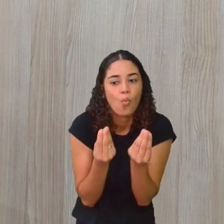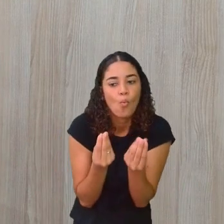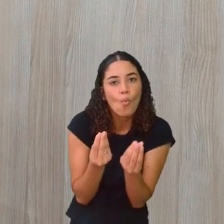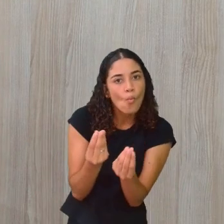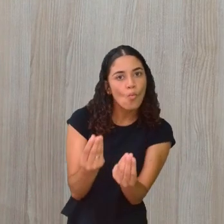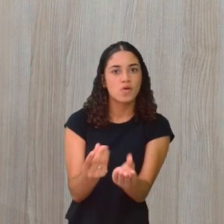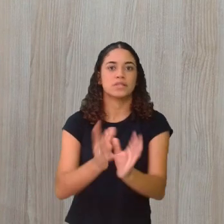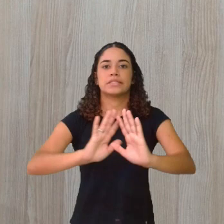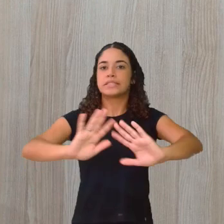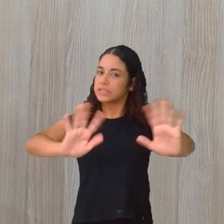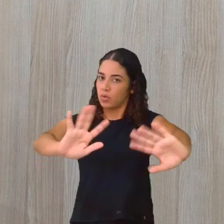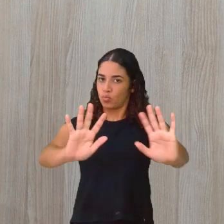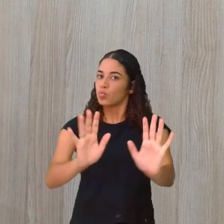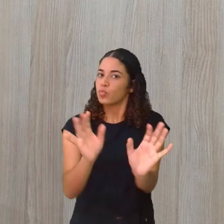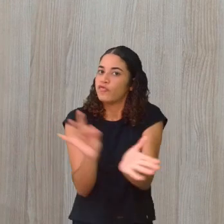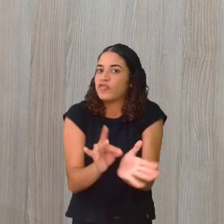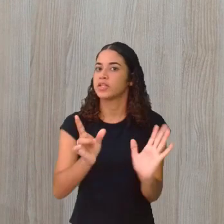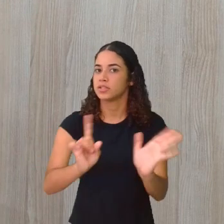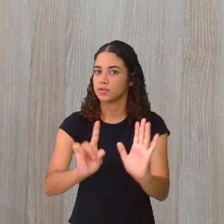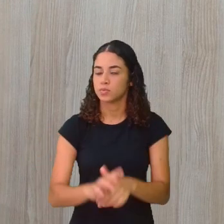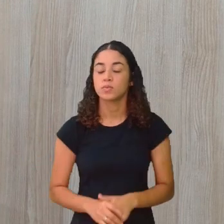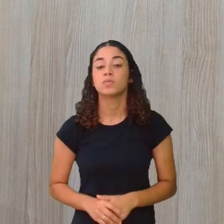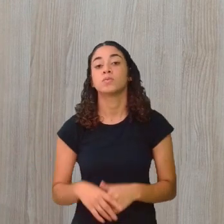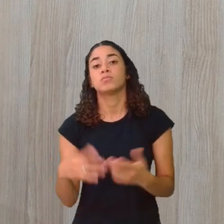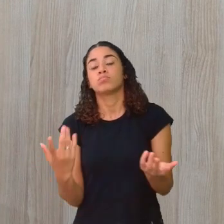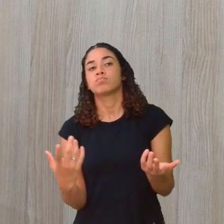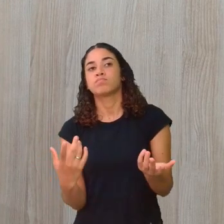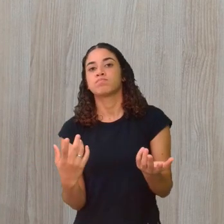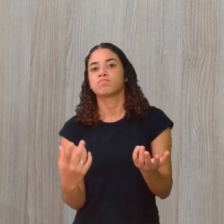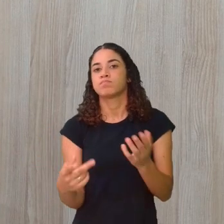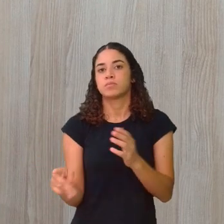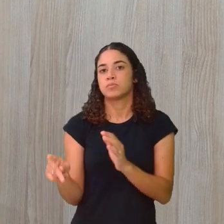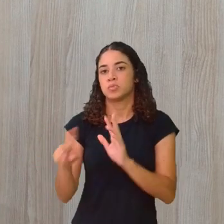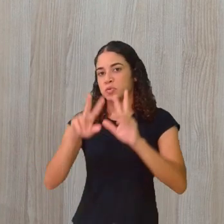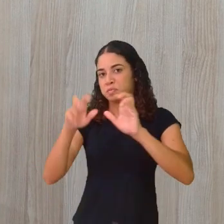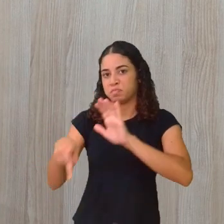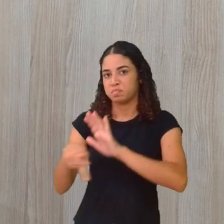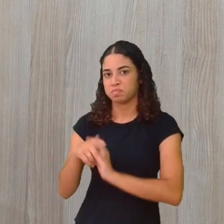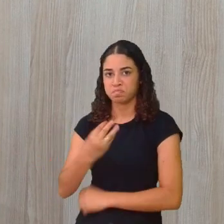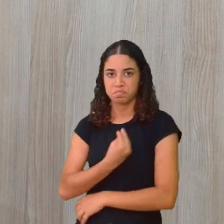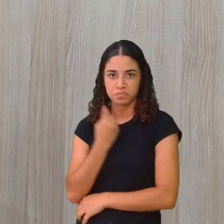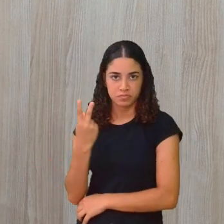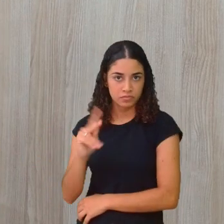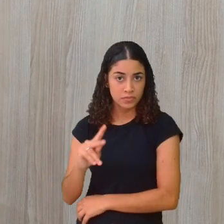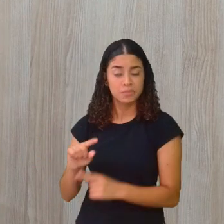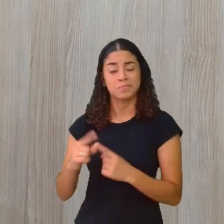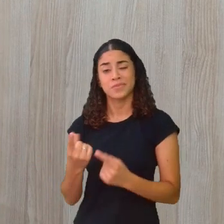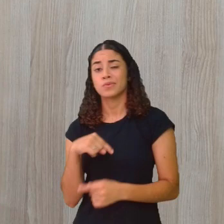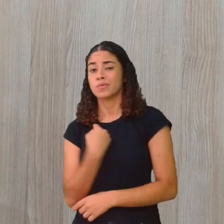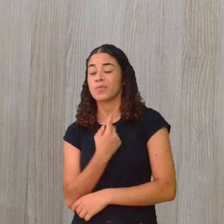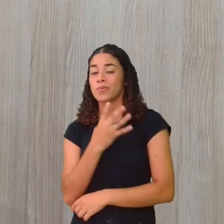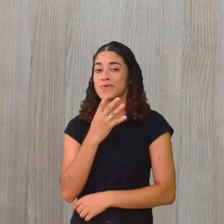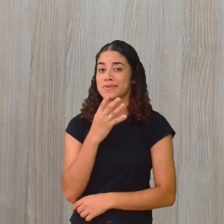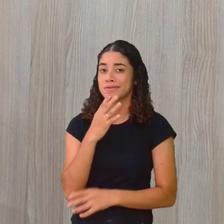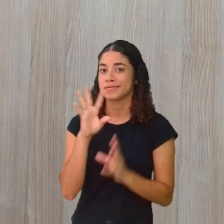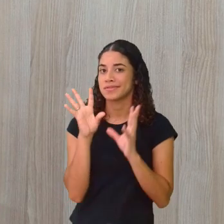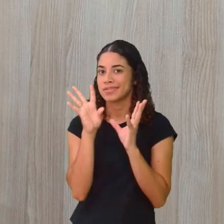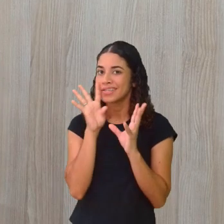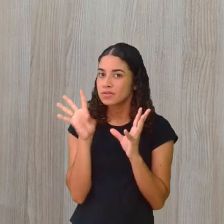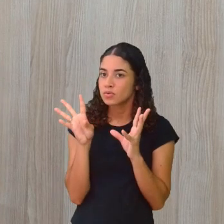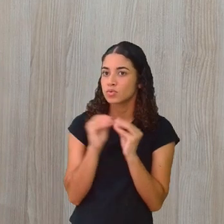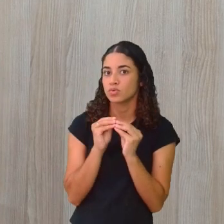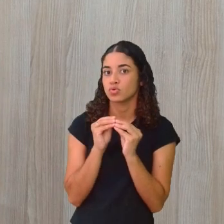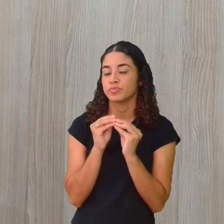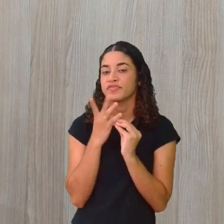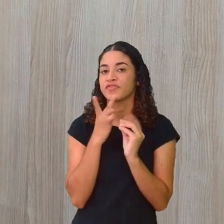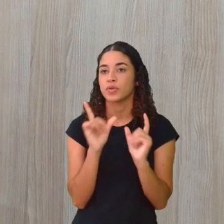coisa assim de verdade, né, sobre a sua vida, mas daquilo que a gente conhece. O que a gente pode dizer